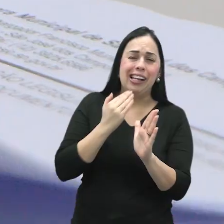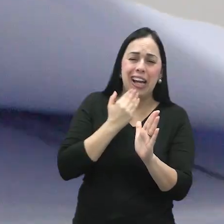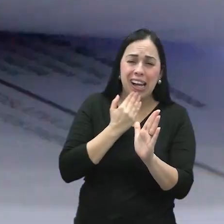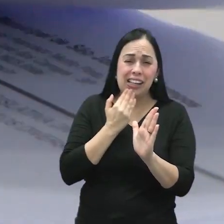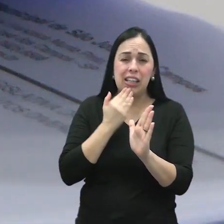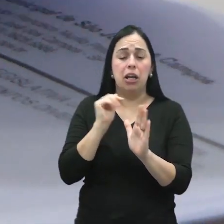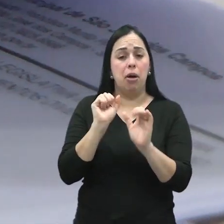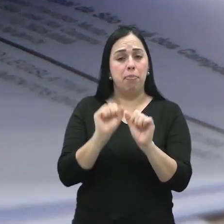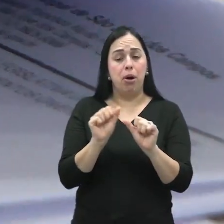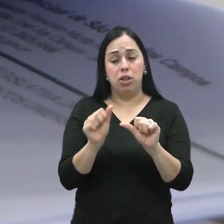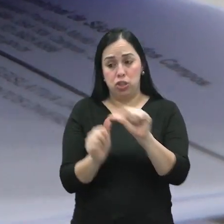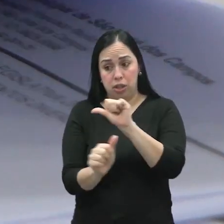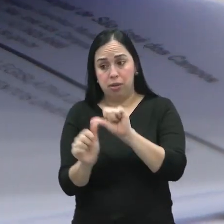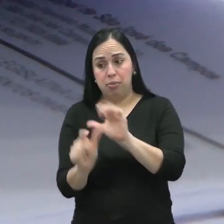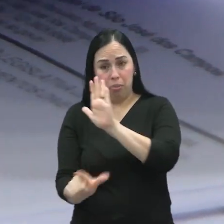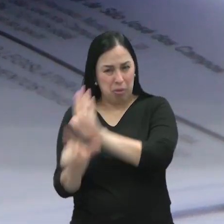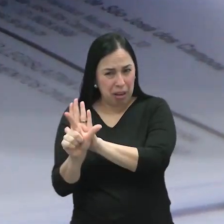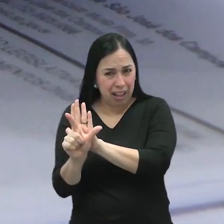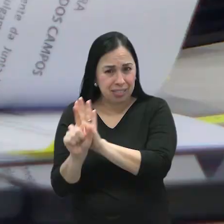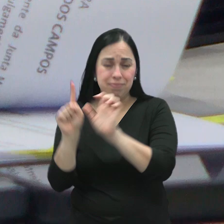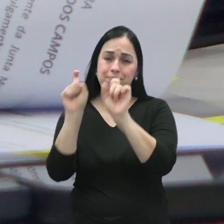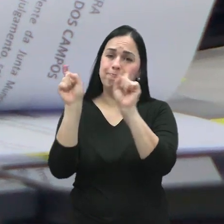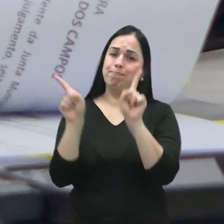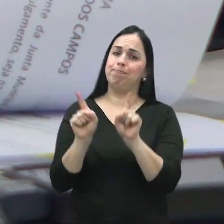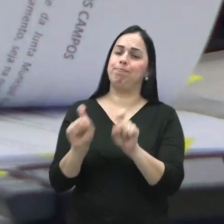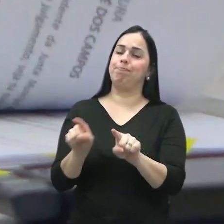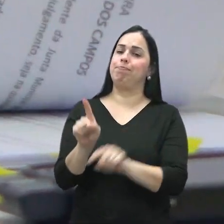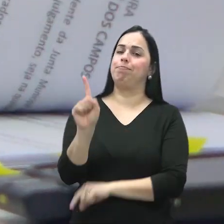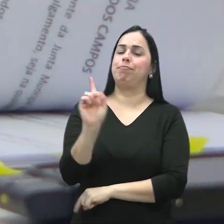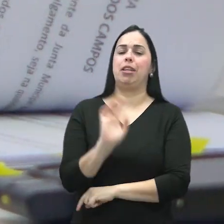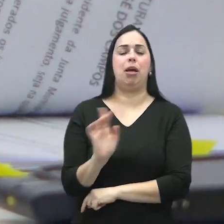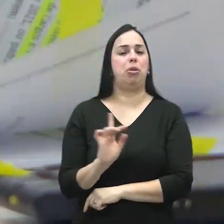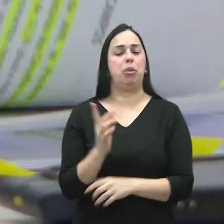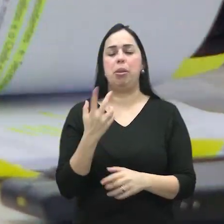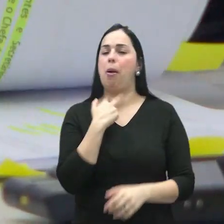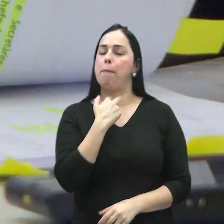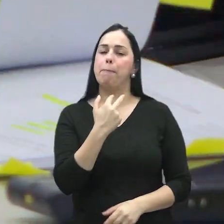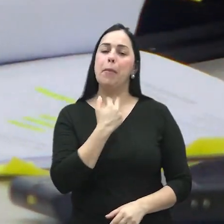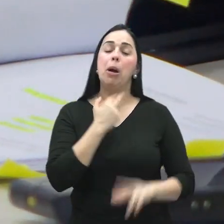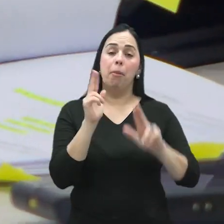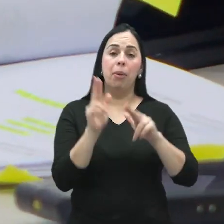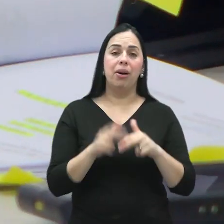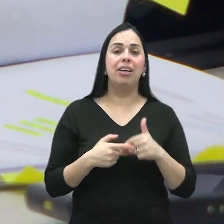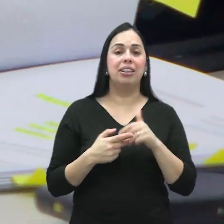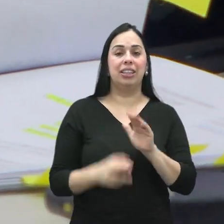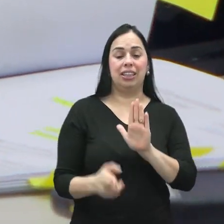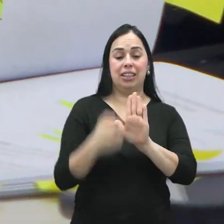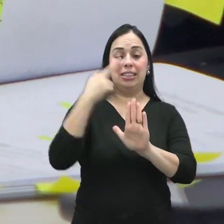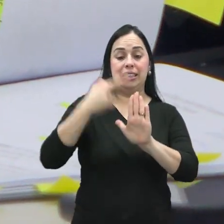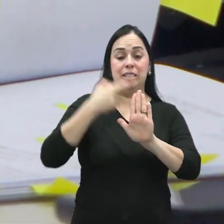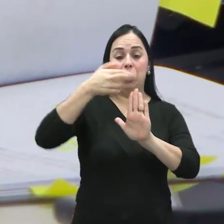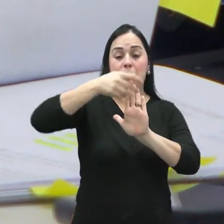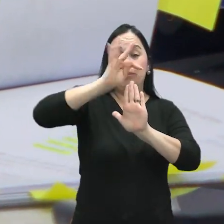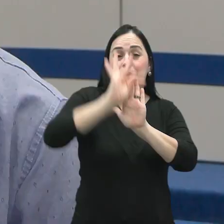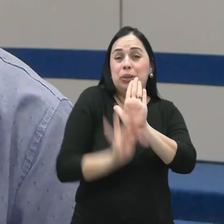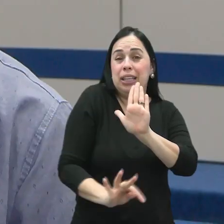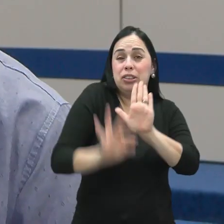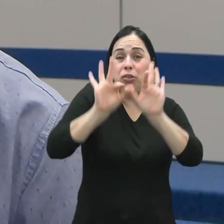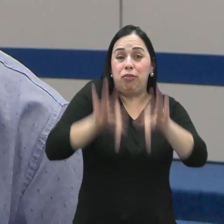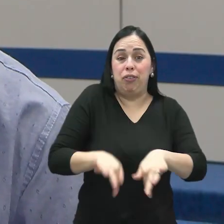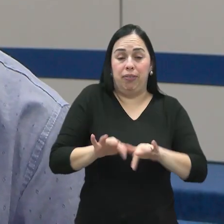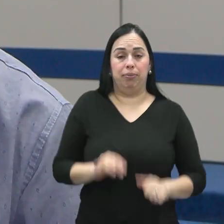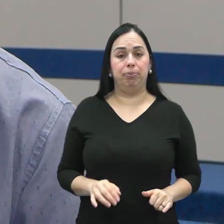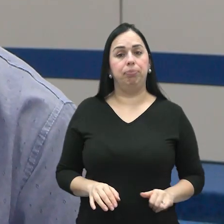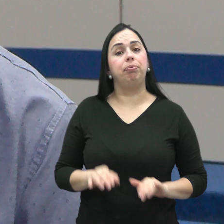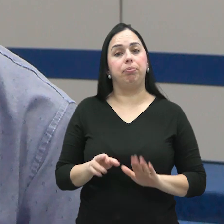proposta, ele pode virar lei mesmo assim? A resposta é não. Para isso, existe a redação final. A